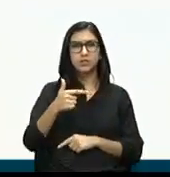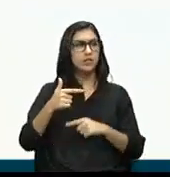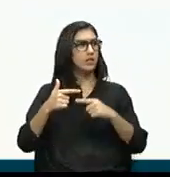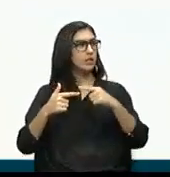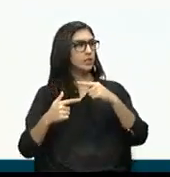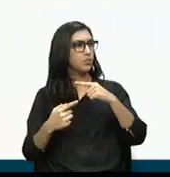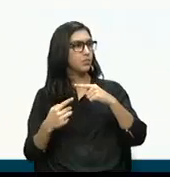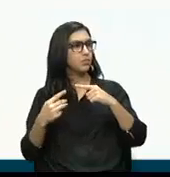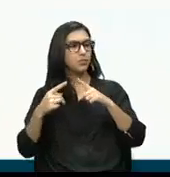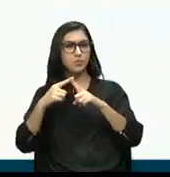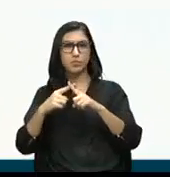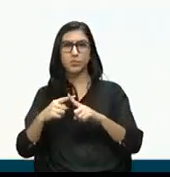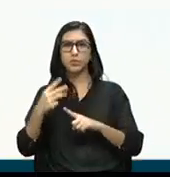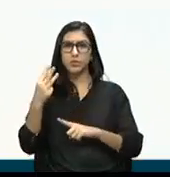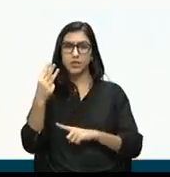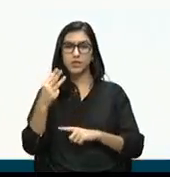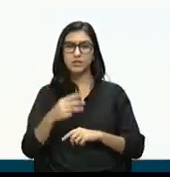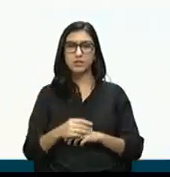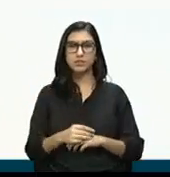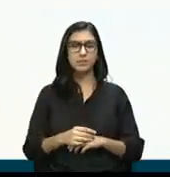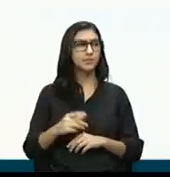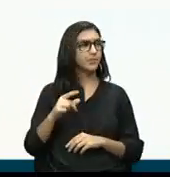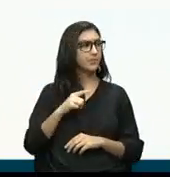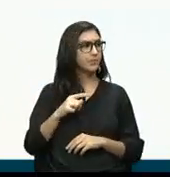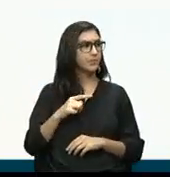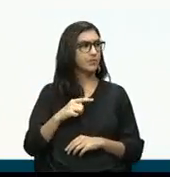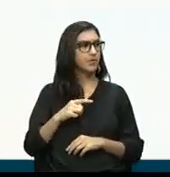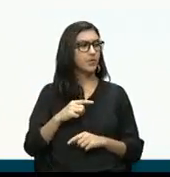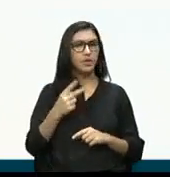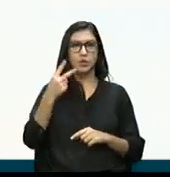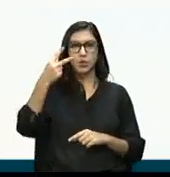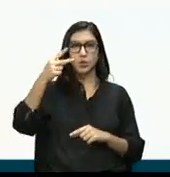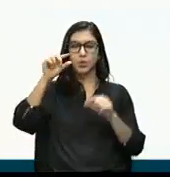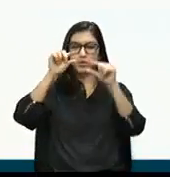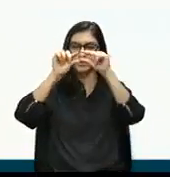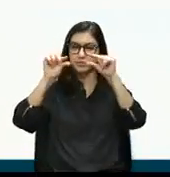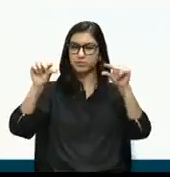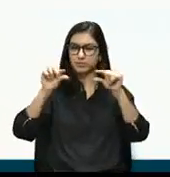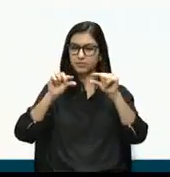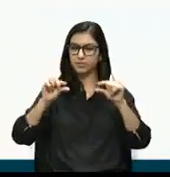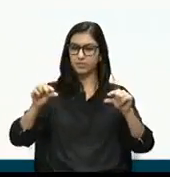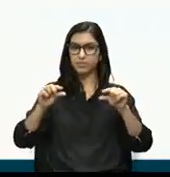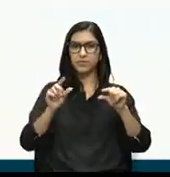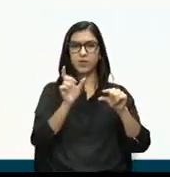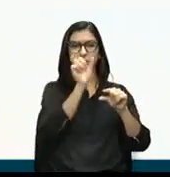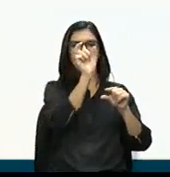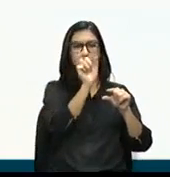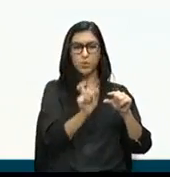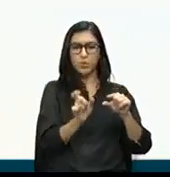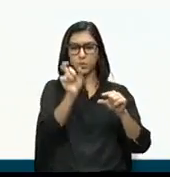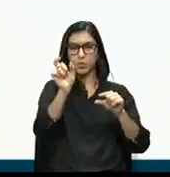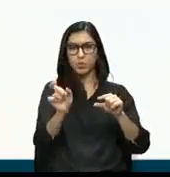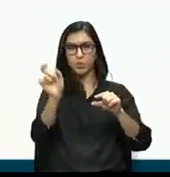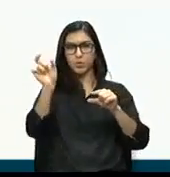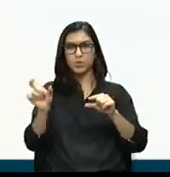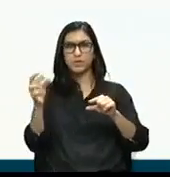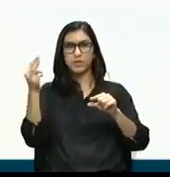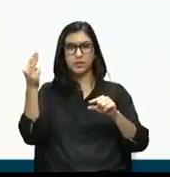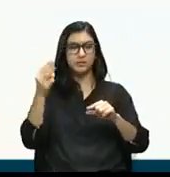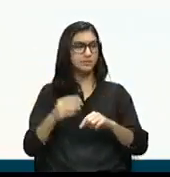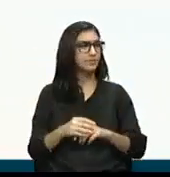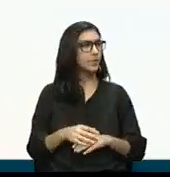Uma matriz com 2 linhas e 3 colunas. Como que eu consigo obter a matriz